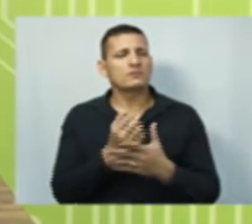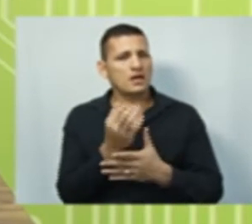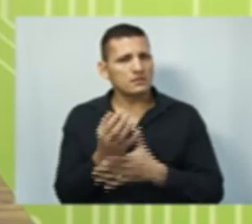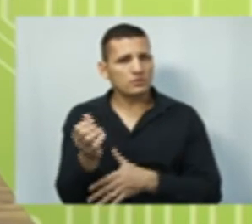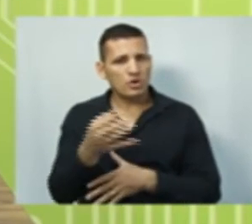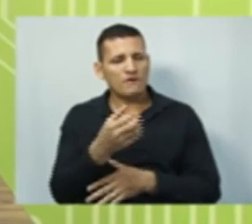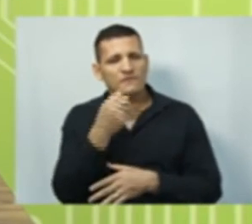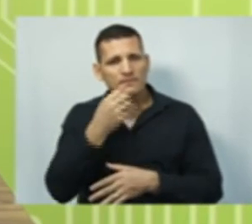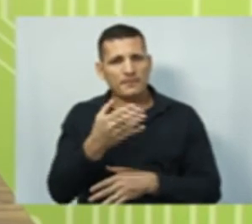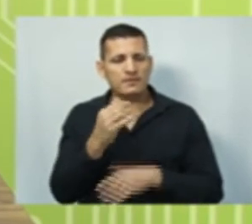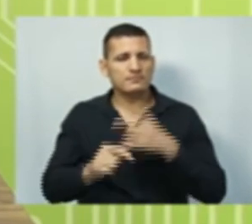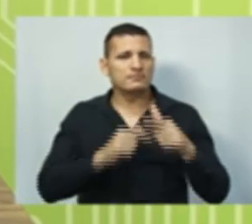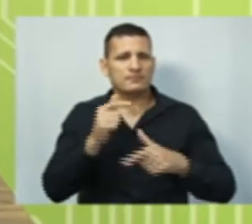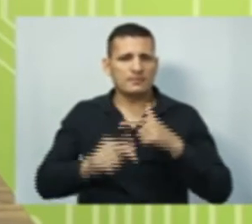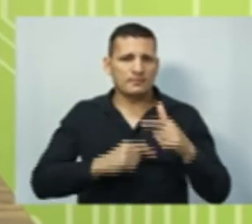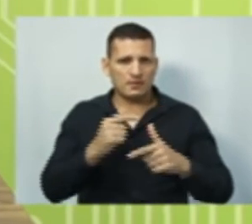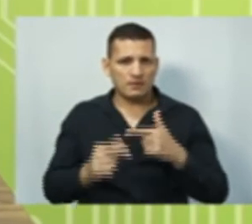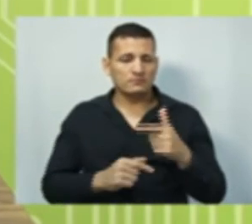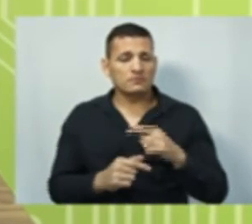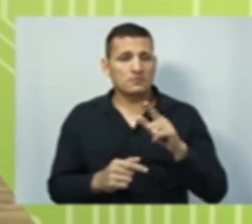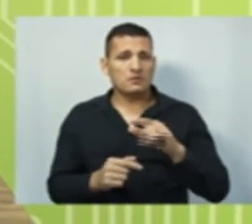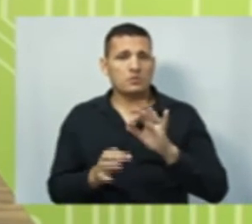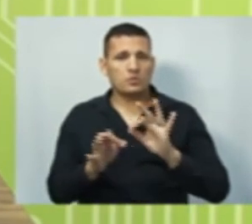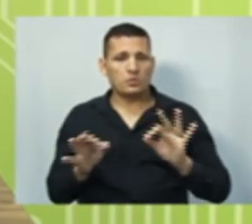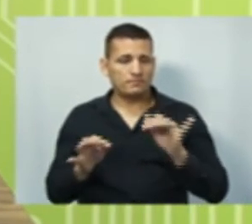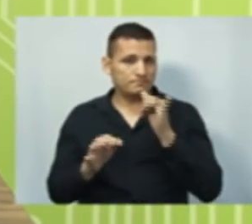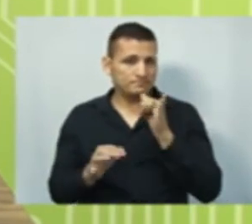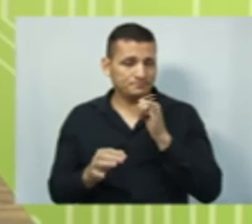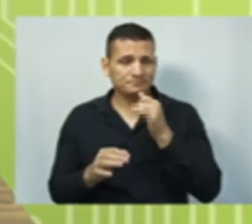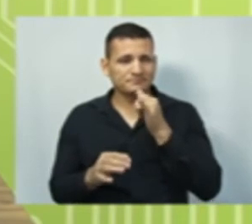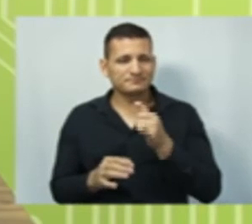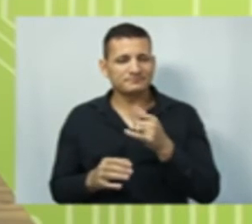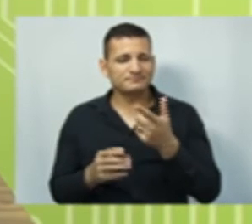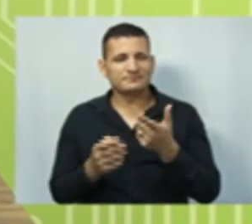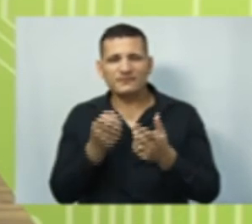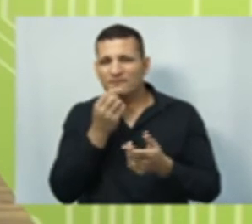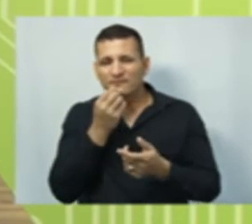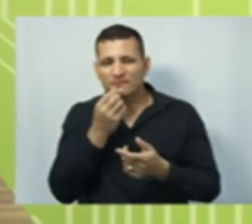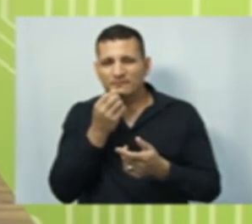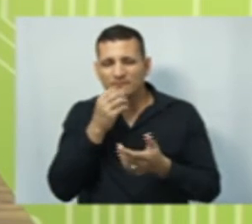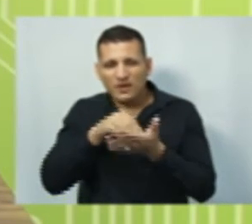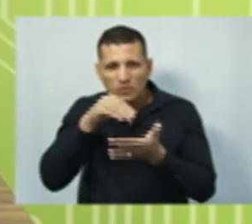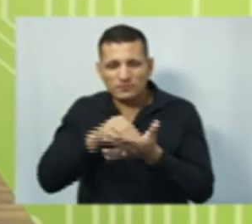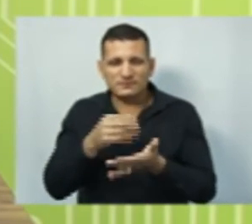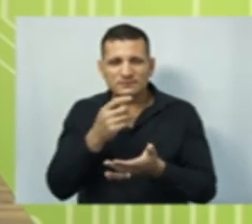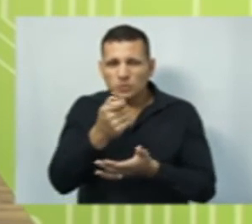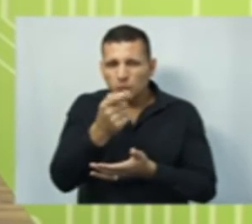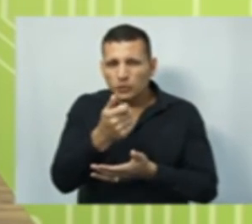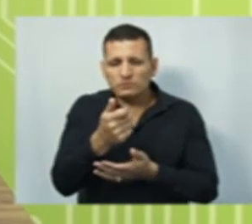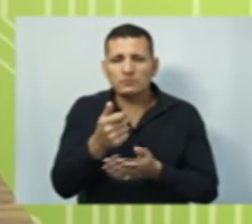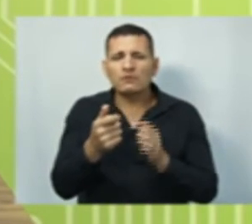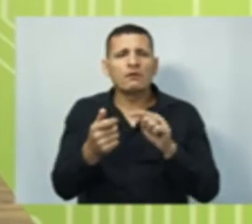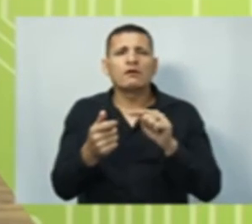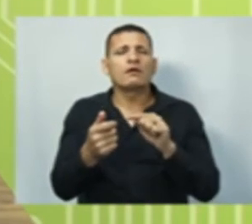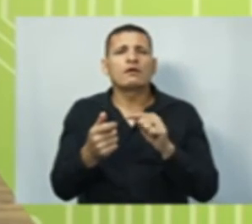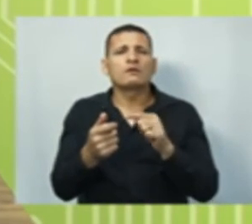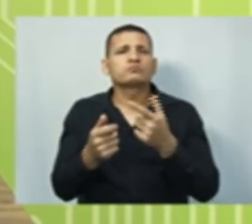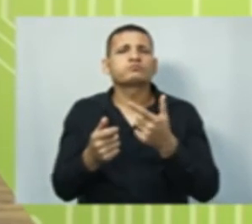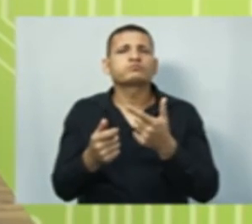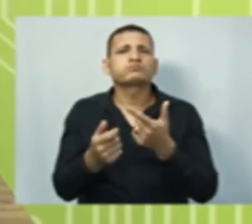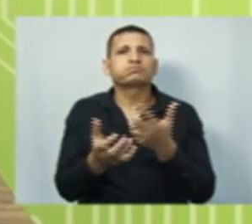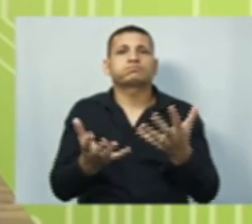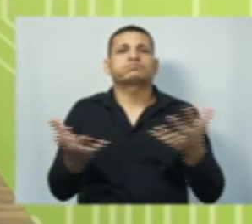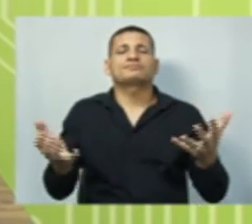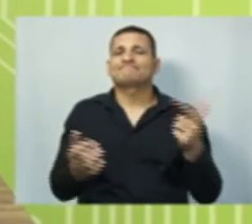serviços. Esses são ótimos exemplos. Quando a gente fala escassez, deixa eu relembrar, o conceito de escassez é aquilo que não existe em abundância,